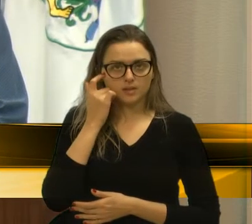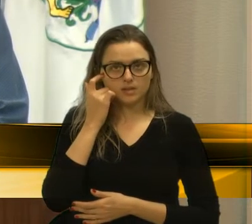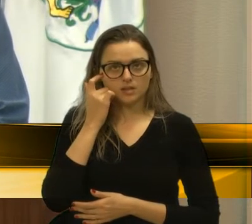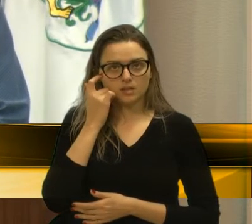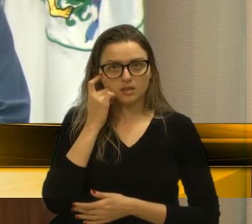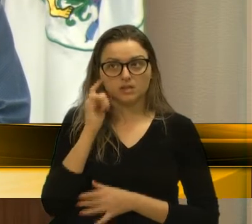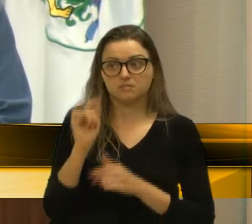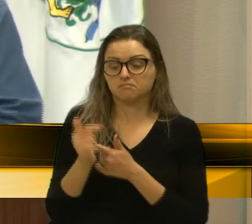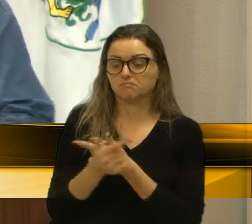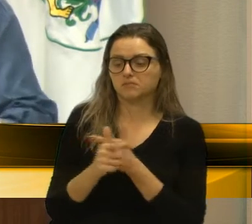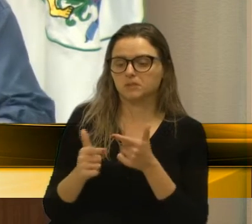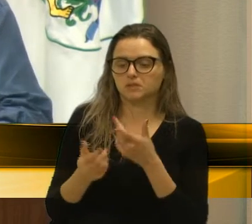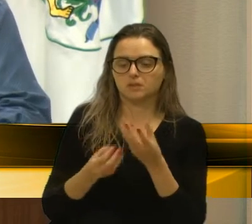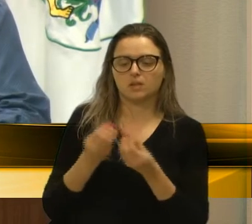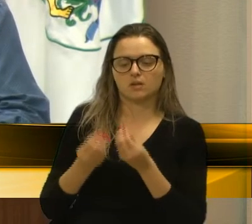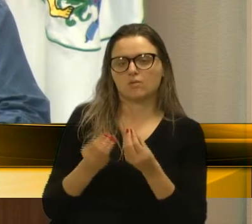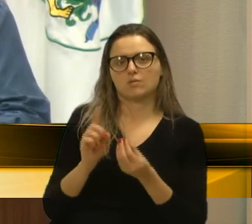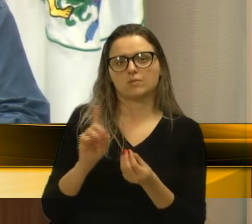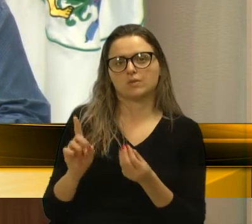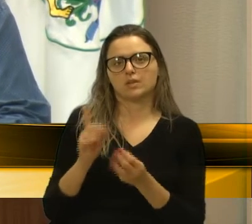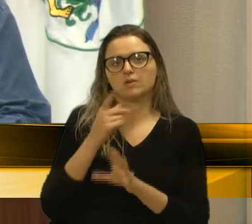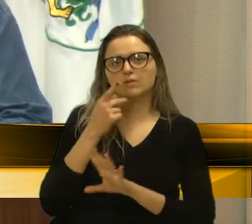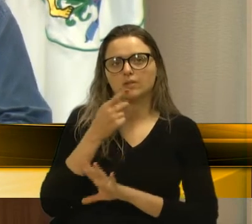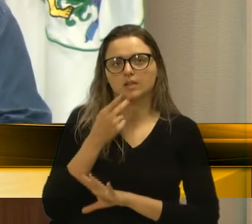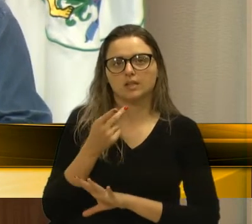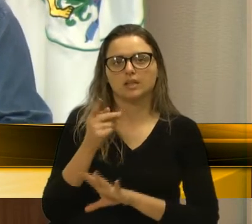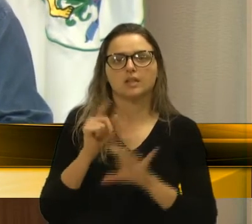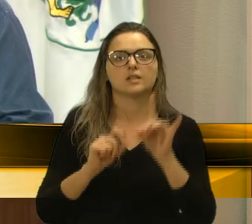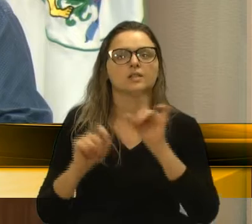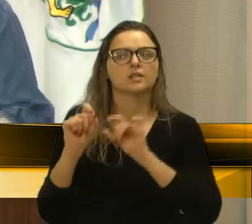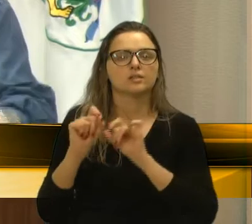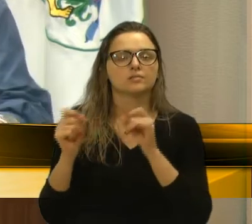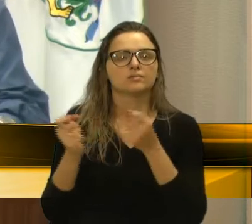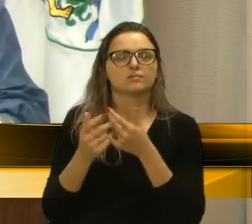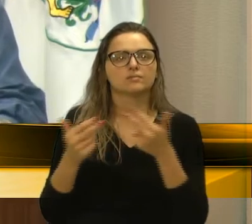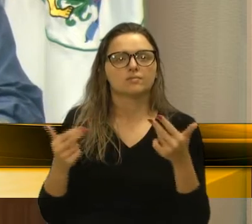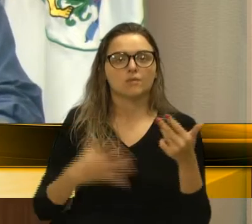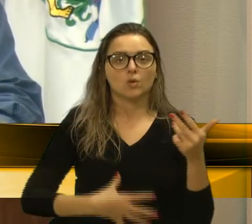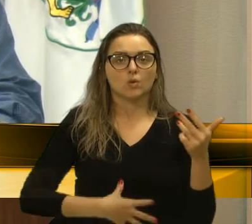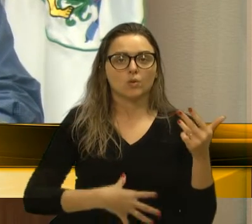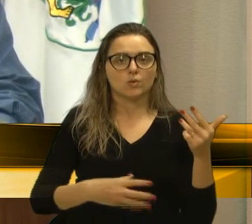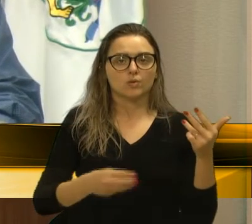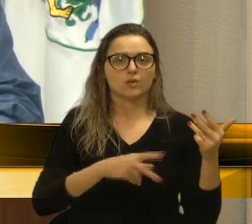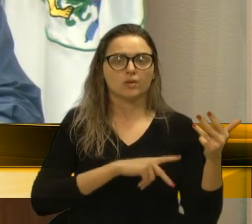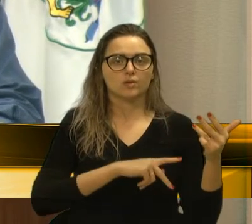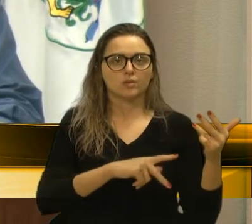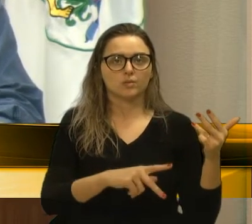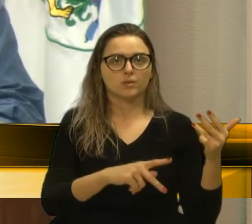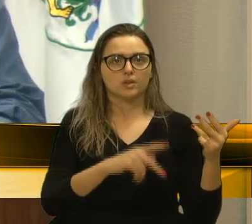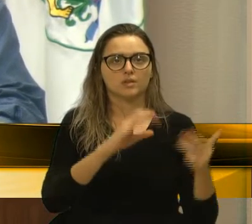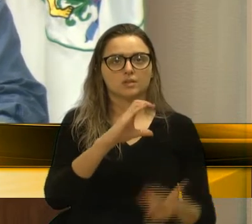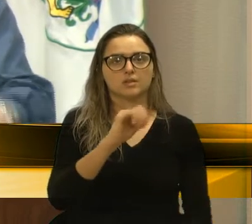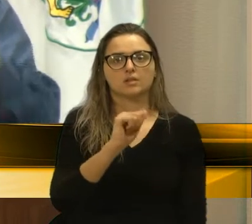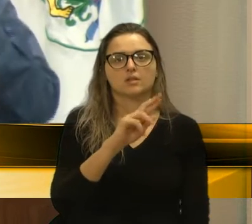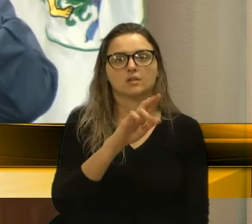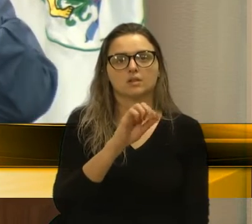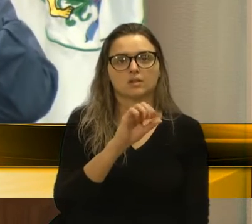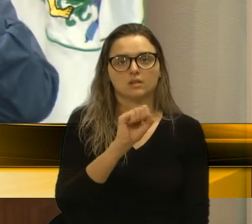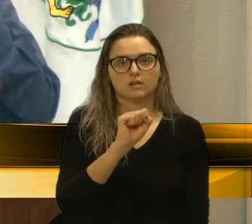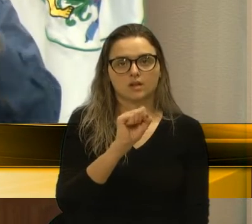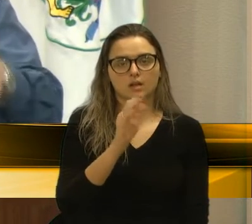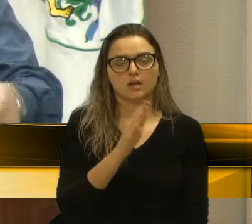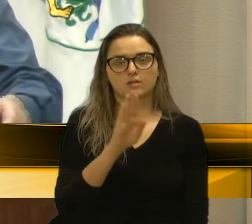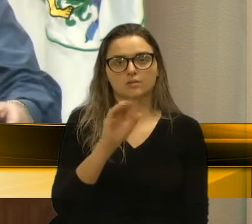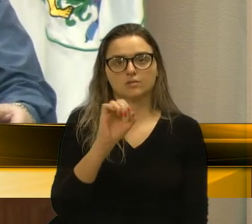tem como não repercutir as palavras do filho do presidente, vereador Carlos Bolsonaro,